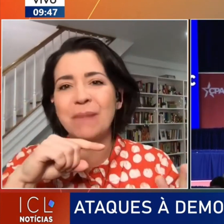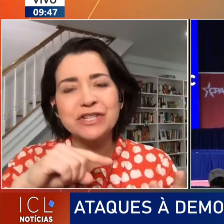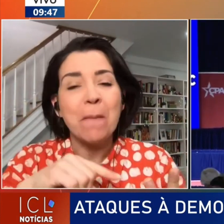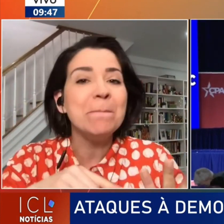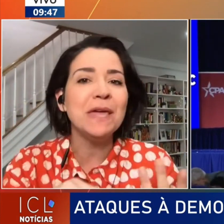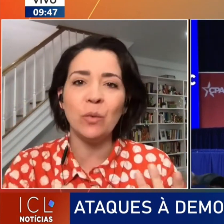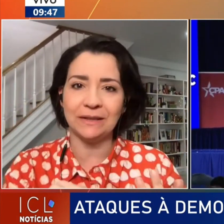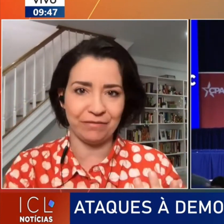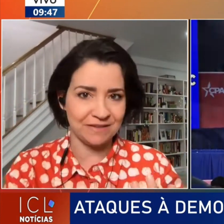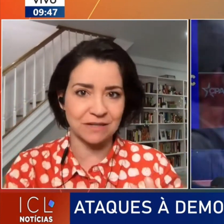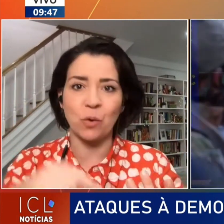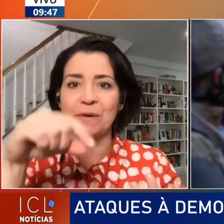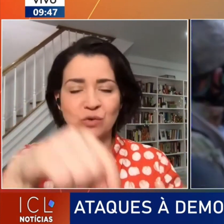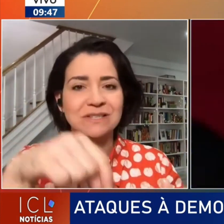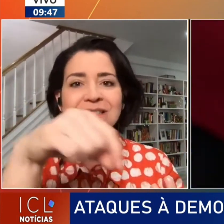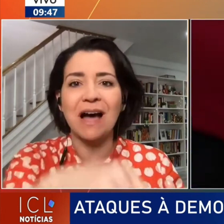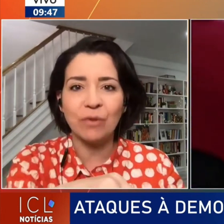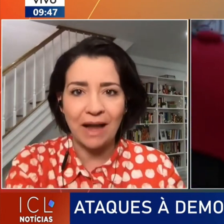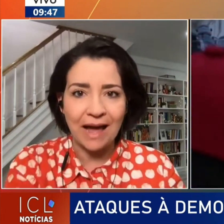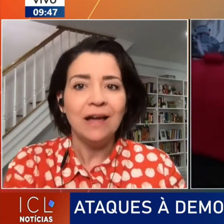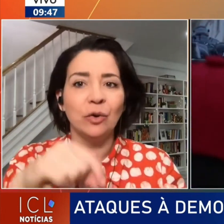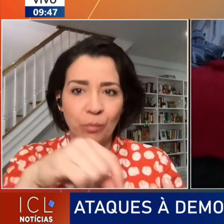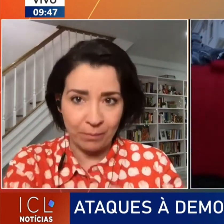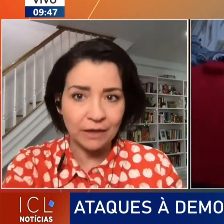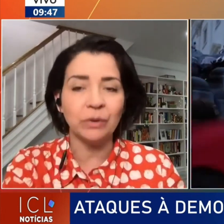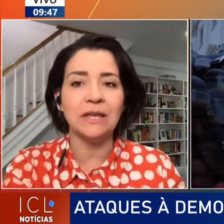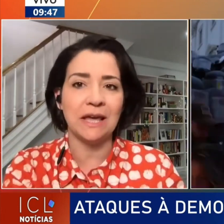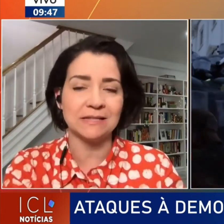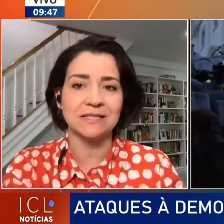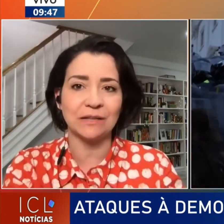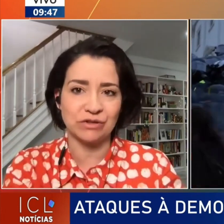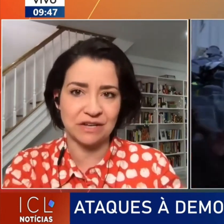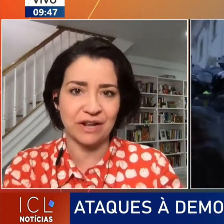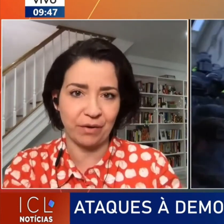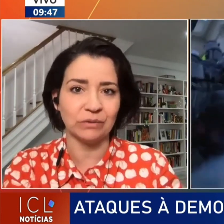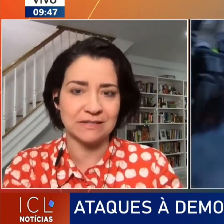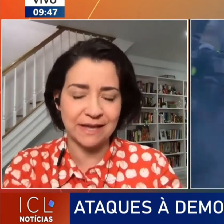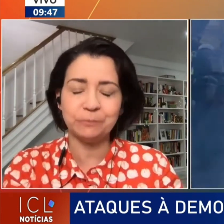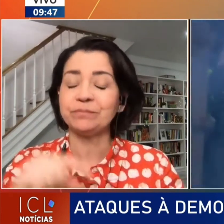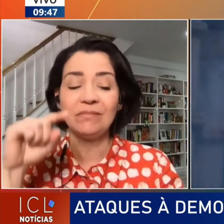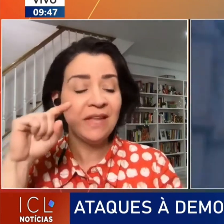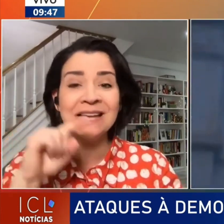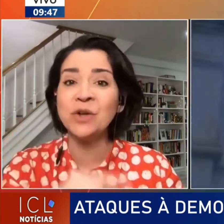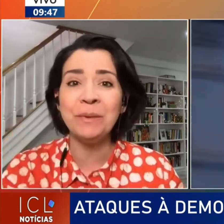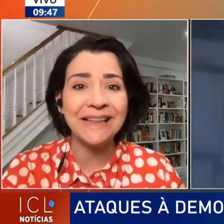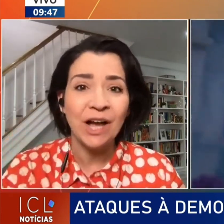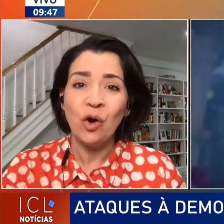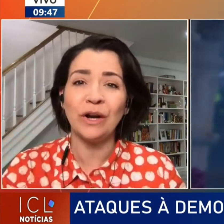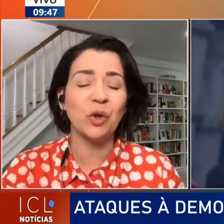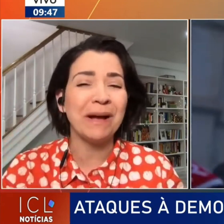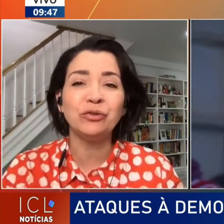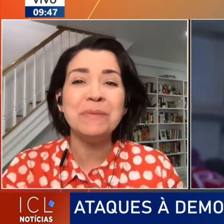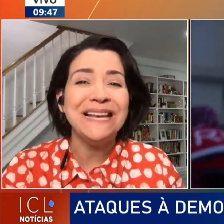Foram feitas mais de 1.000 entrevistas com pessoas que estavam lá no momento em que esses atos de 6 de janeiro aconteceram. Esse